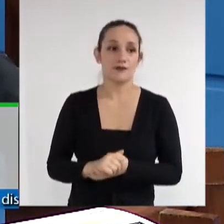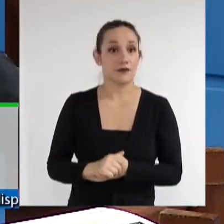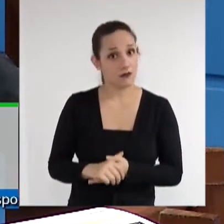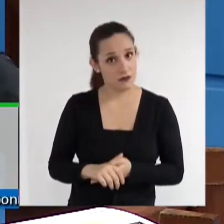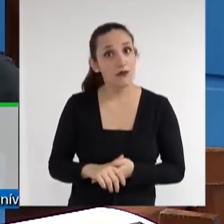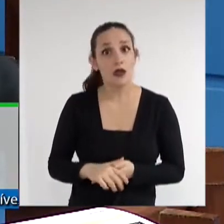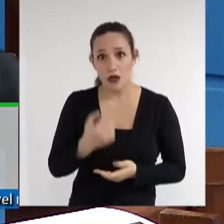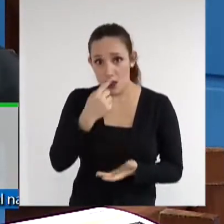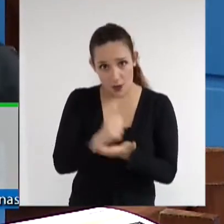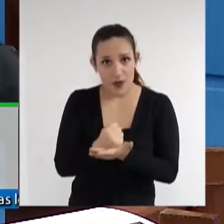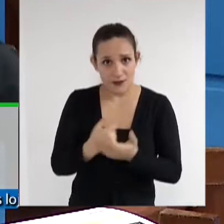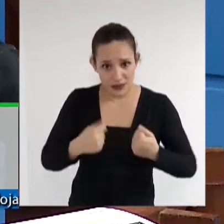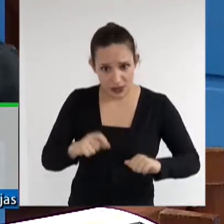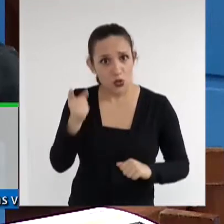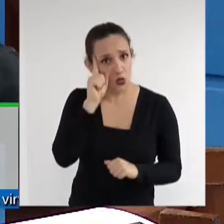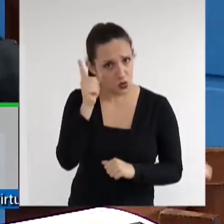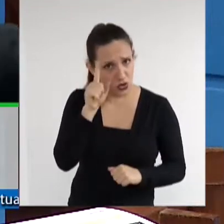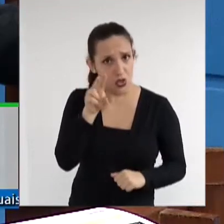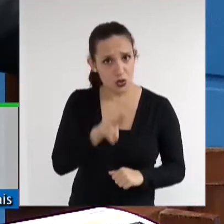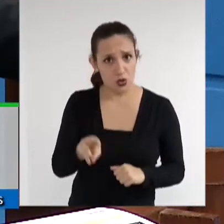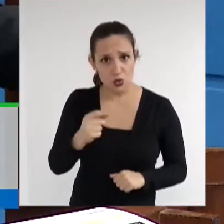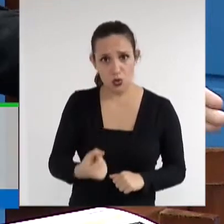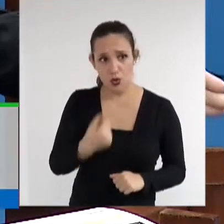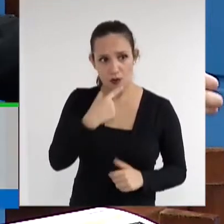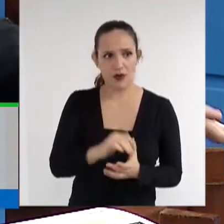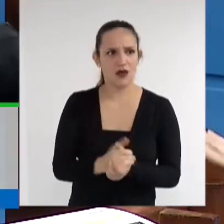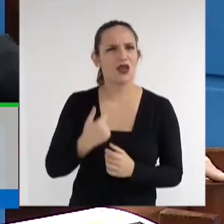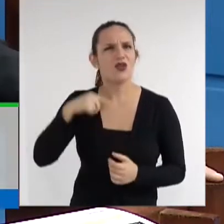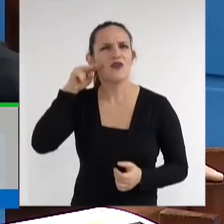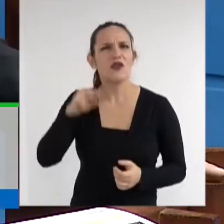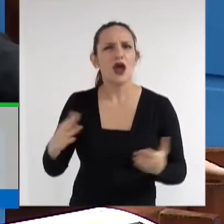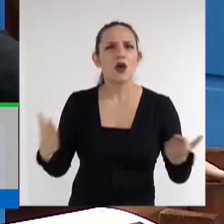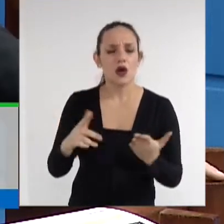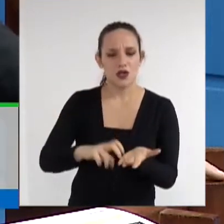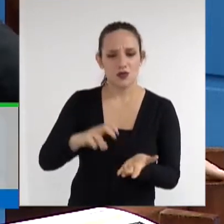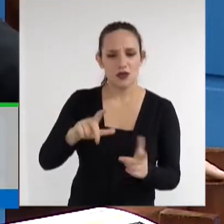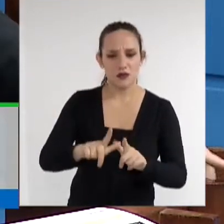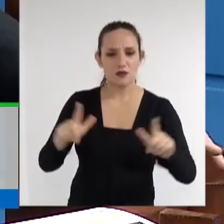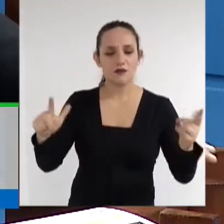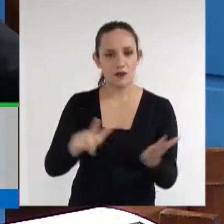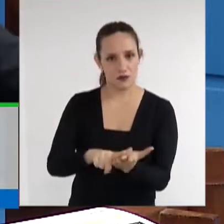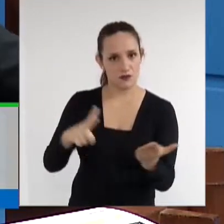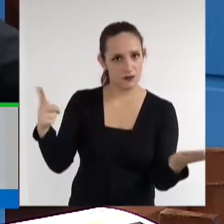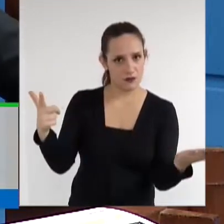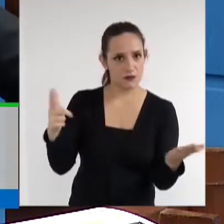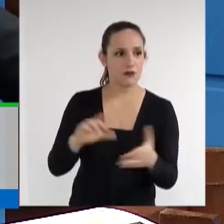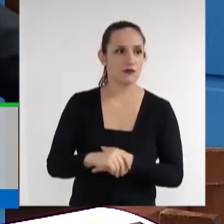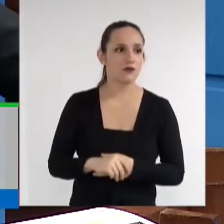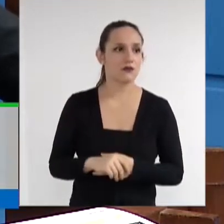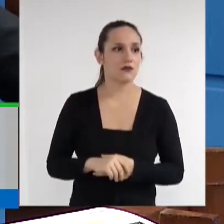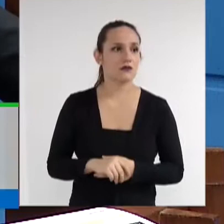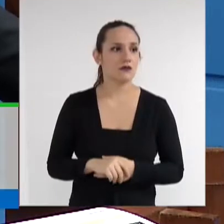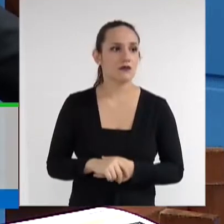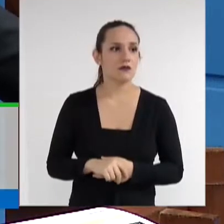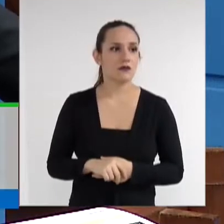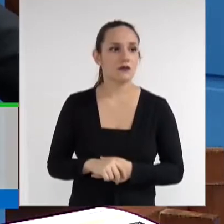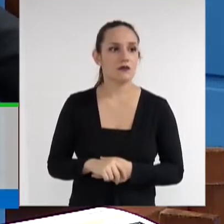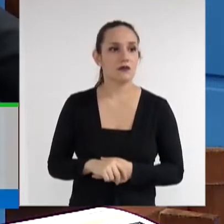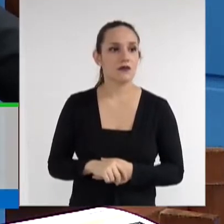uso contínuo. Eu agora li uma matéria hoje de manhã que está